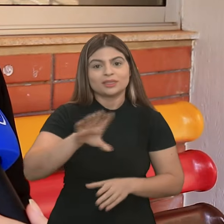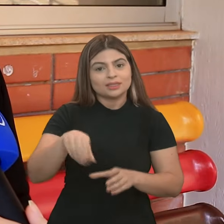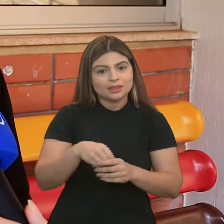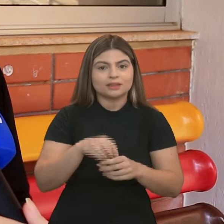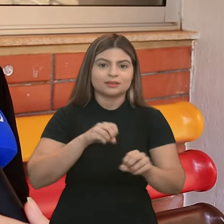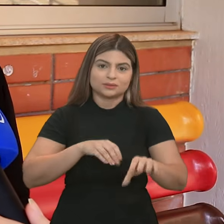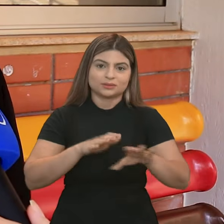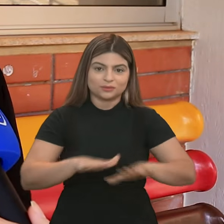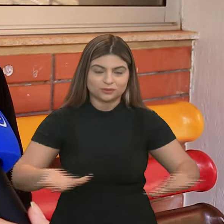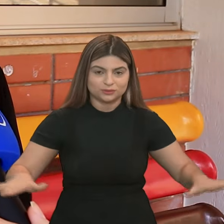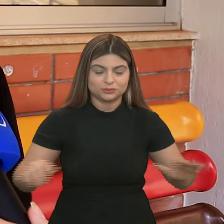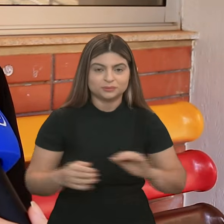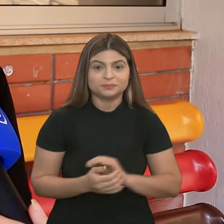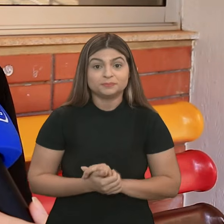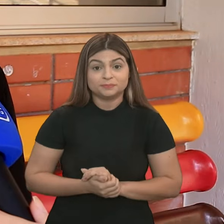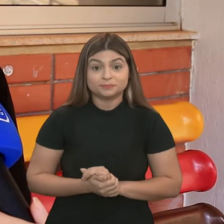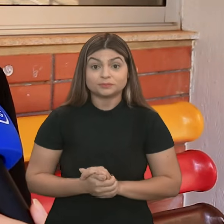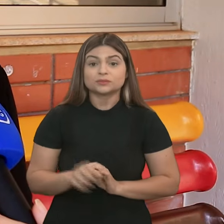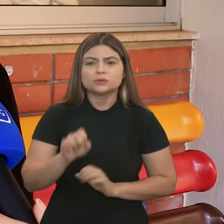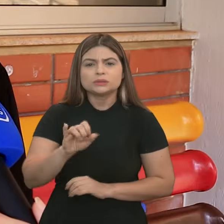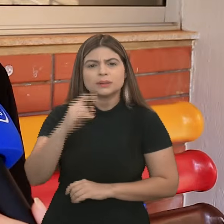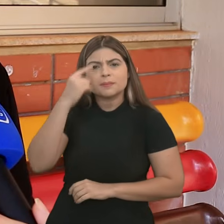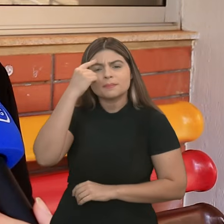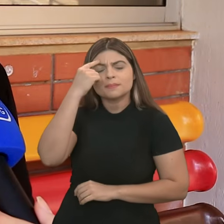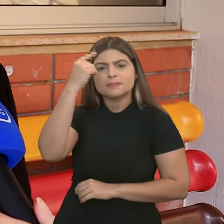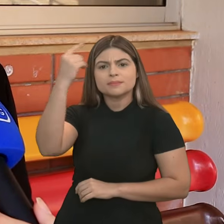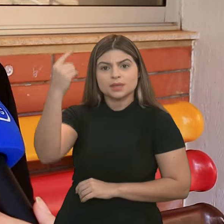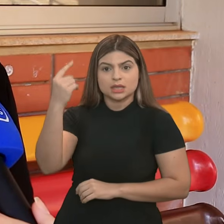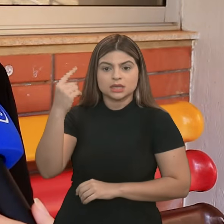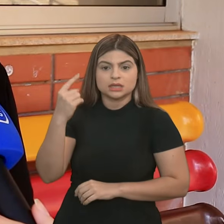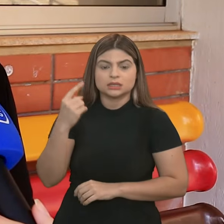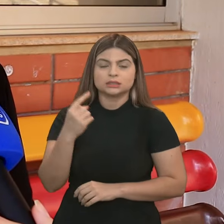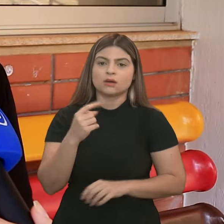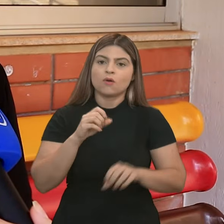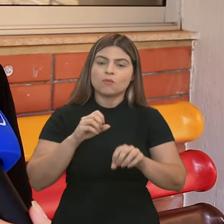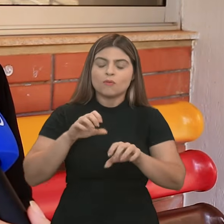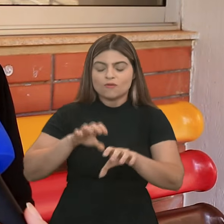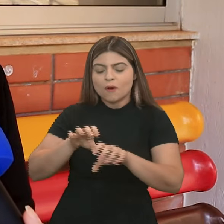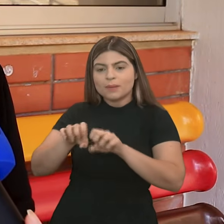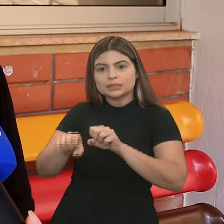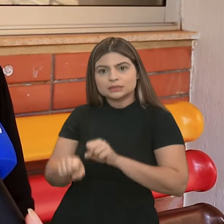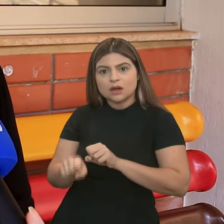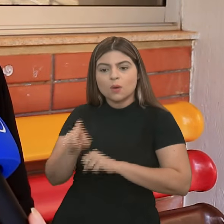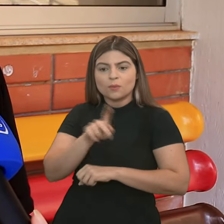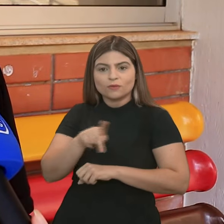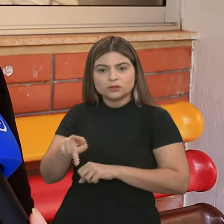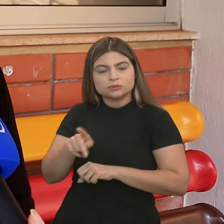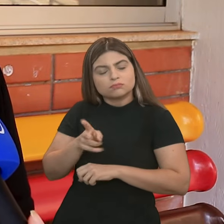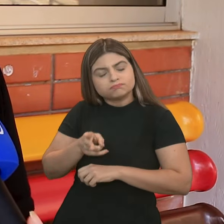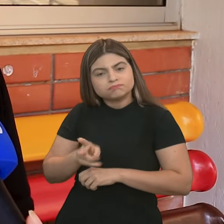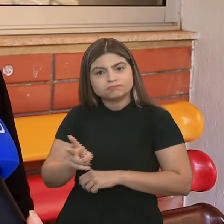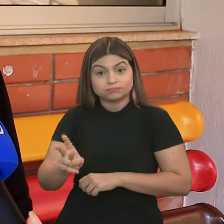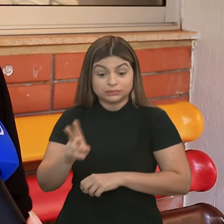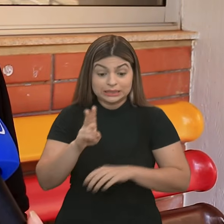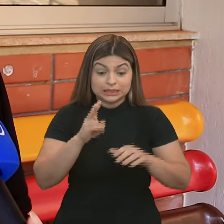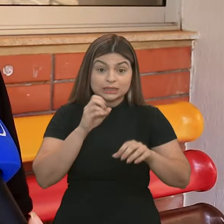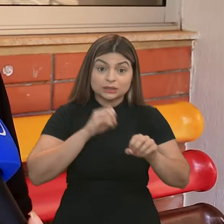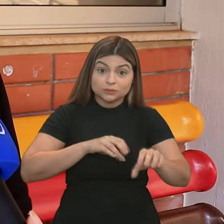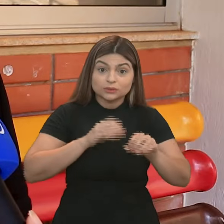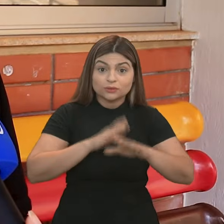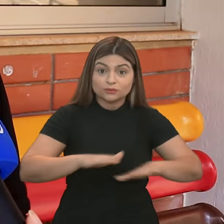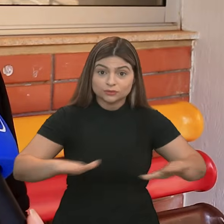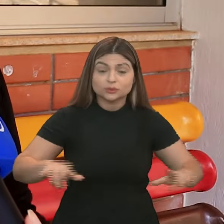infantil. Então, quando se pensa em uma formação continuada de professores da educação infantil, é com